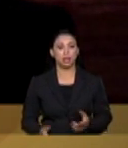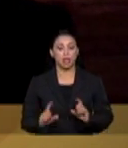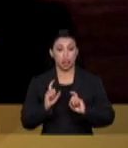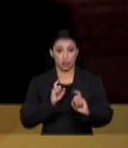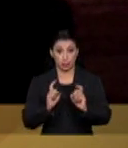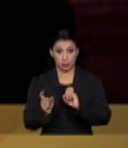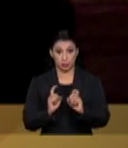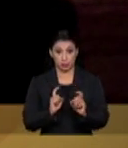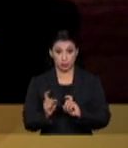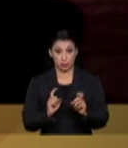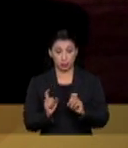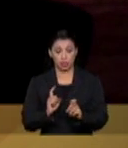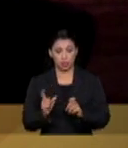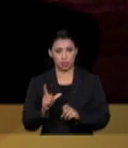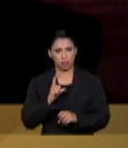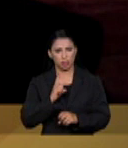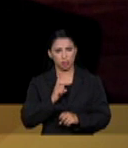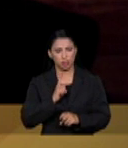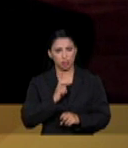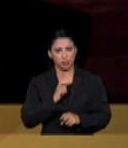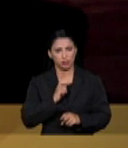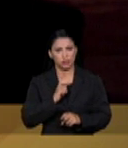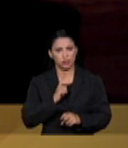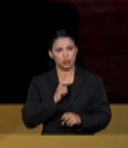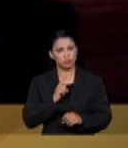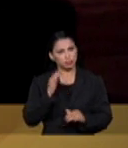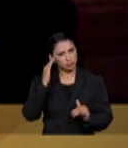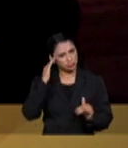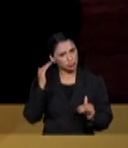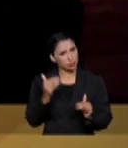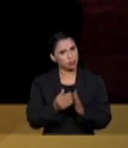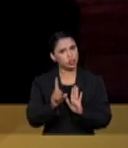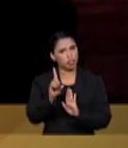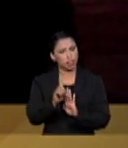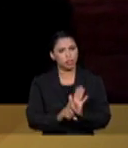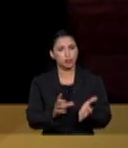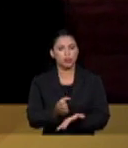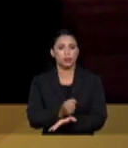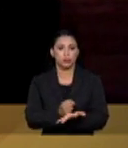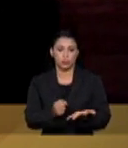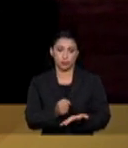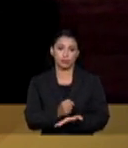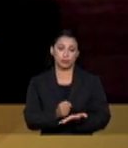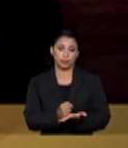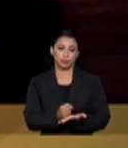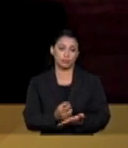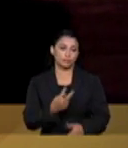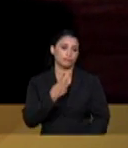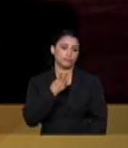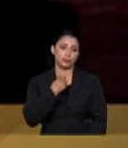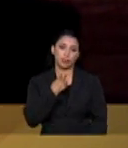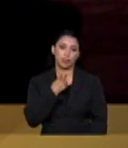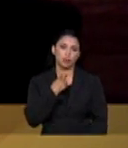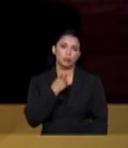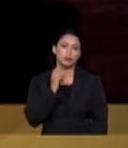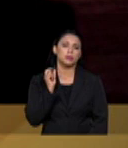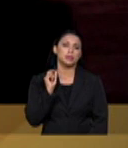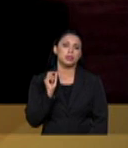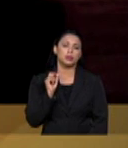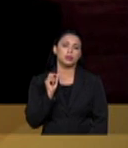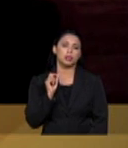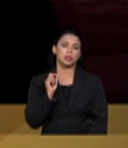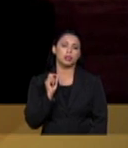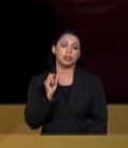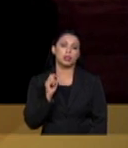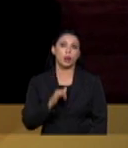administrativo que reconhece o exercício de um direito fundamental Não é possível que razões de